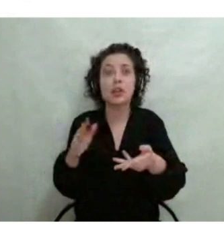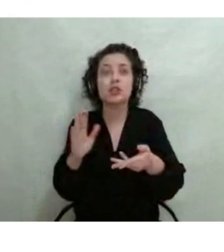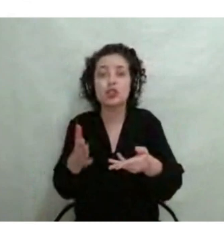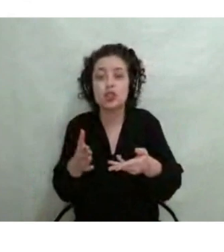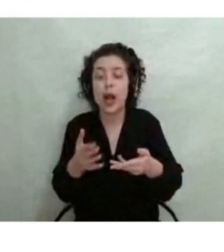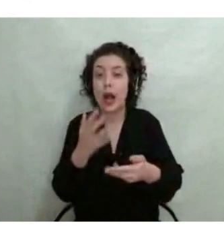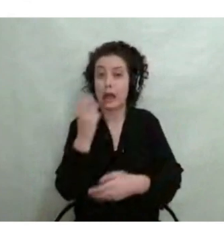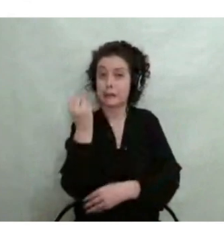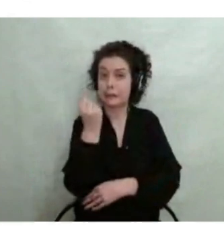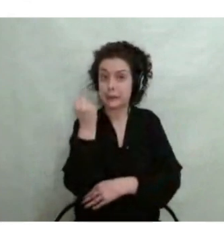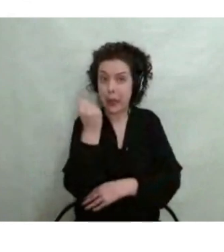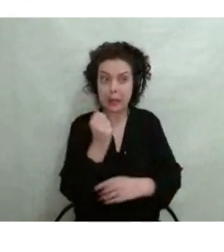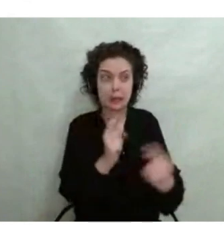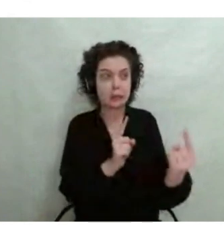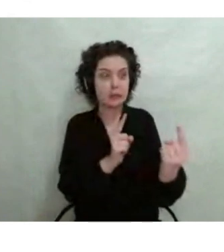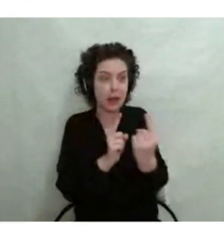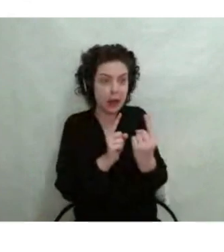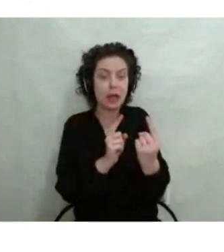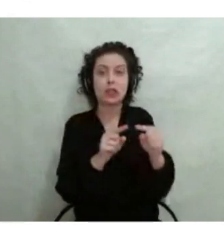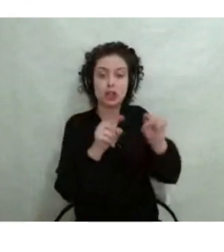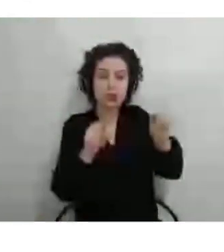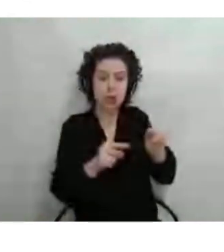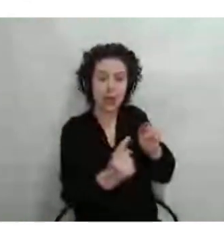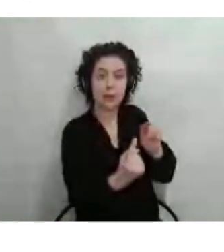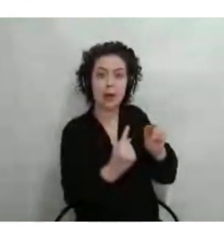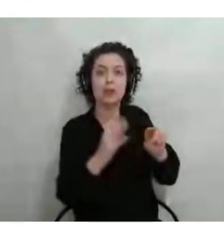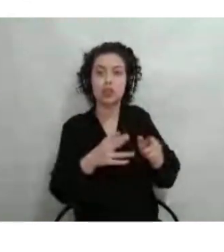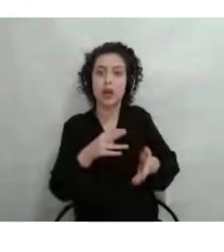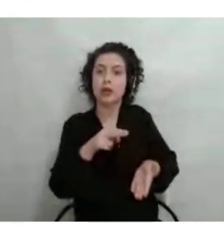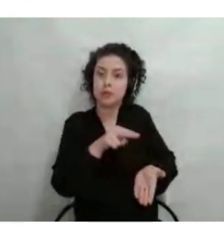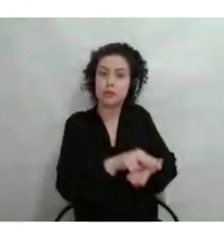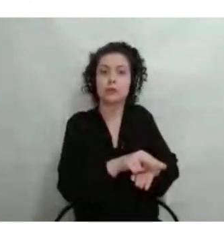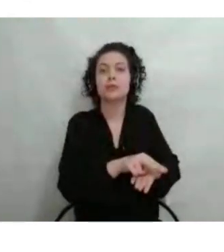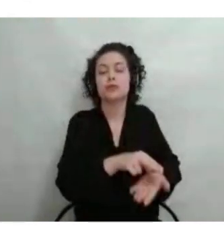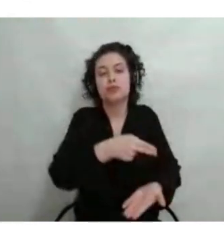gravidade e para serem internados nas nossas unidades de internação.